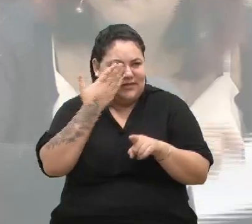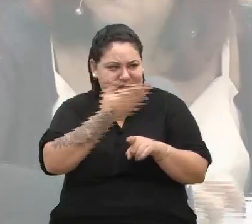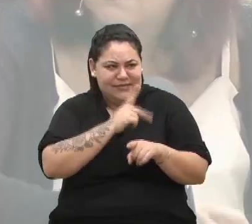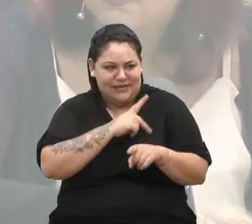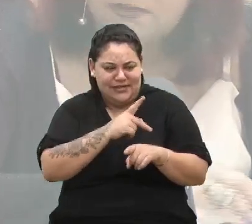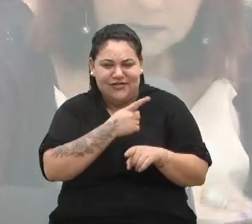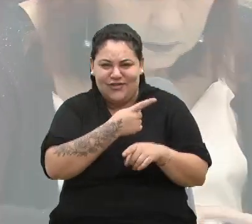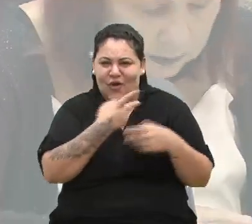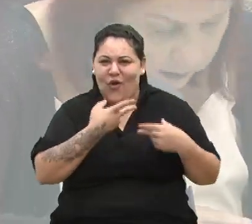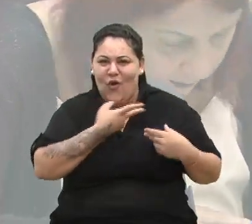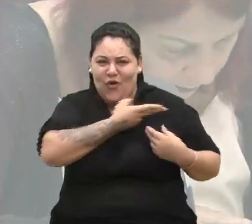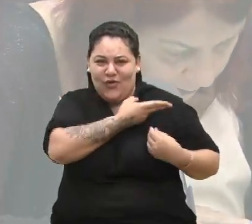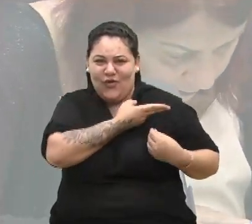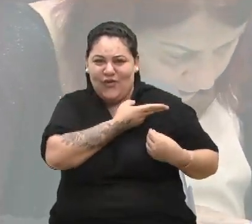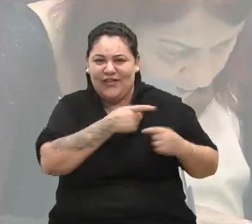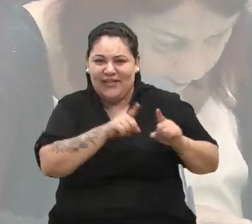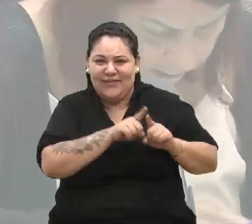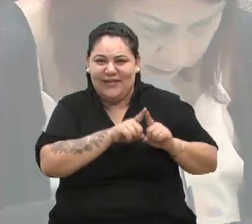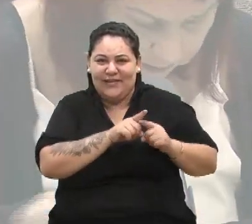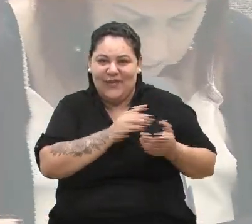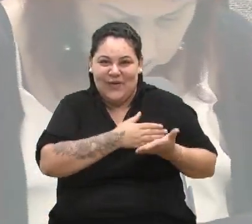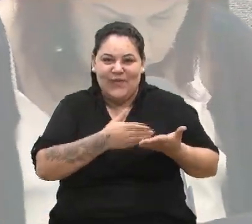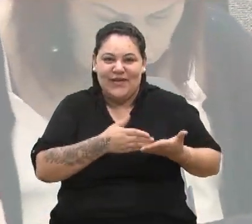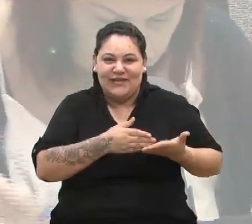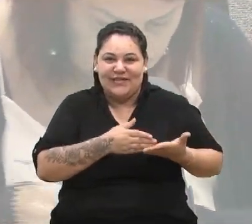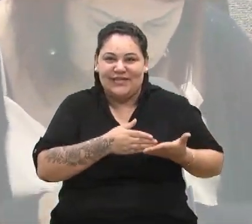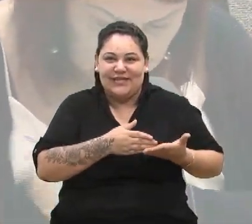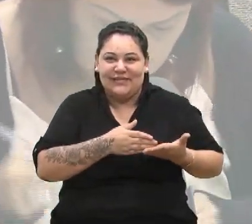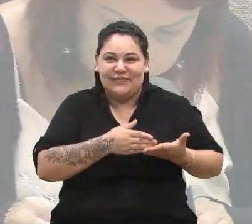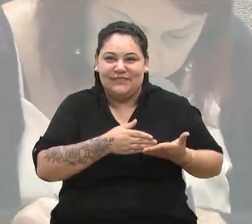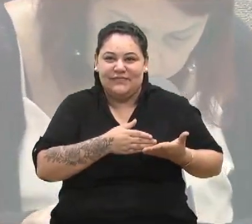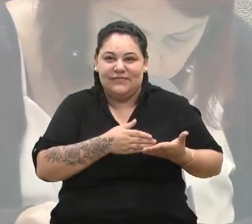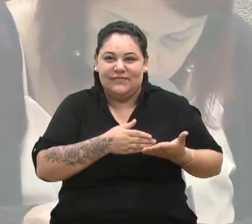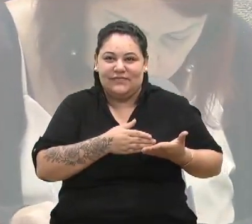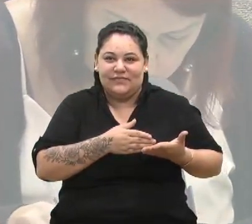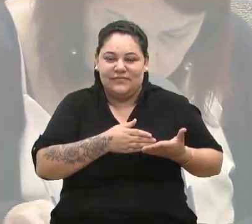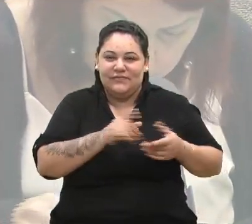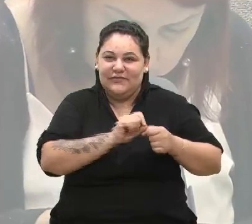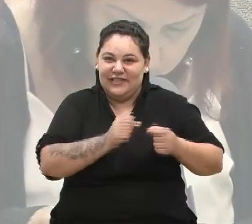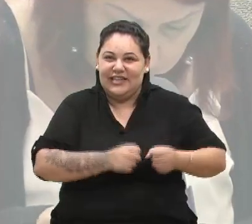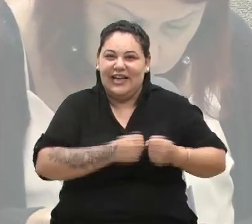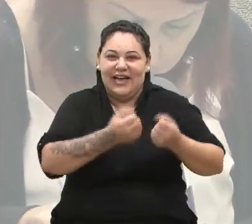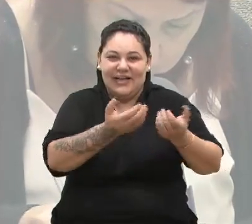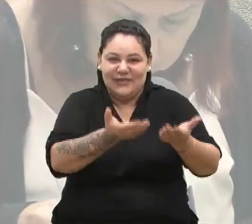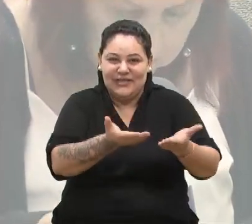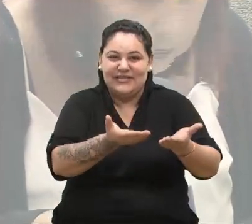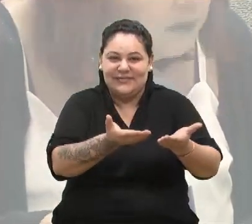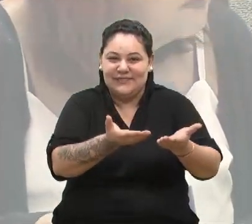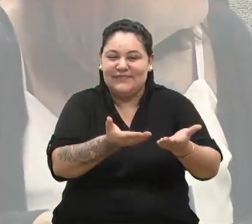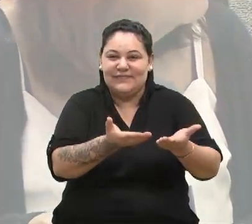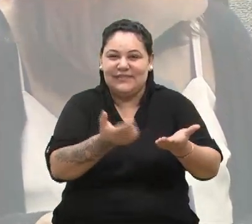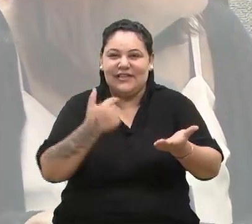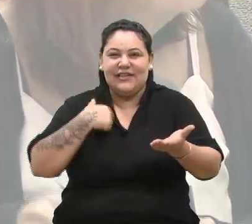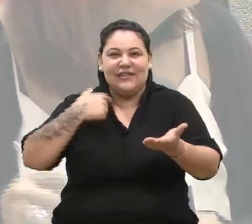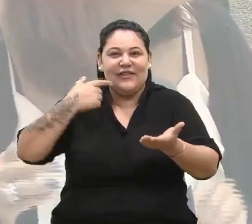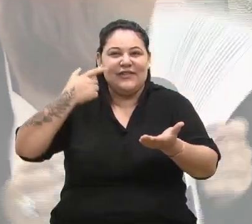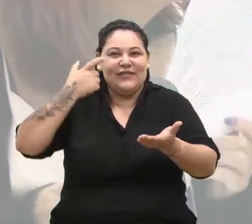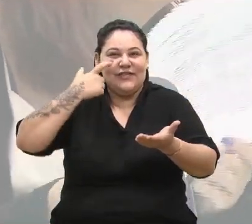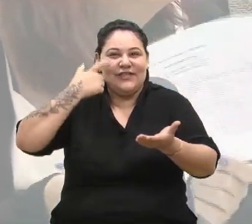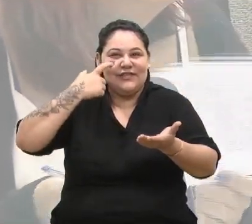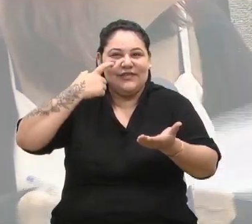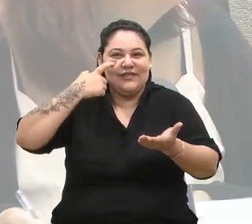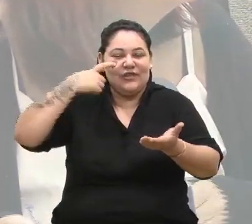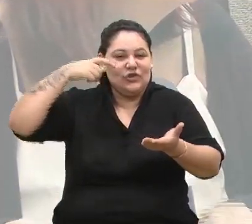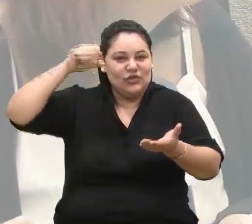cortou os seus cabelos no início do mandato, fez essa doação. Agora eu vi, acho que o vereador Xuxa dizendo que provavelmente